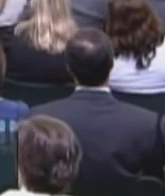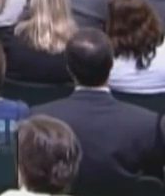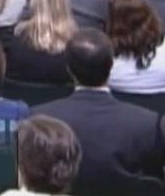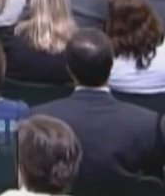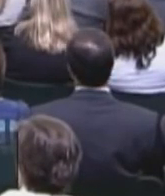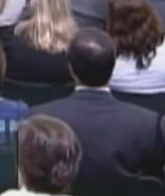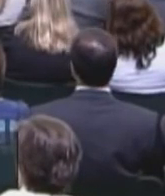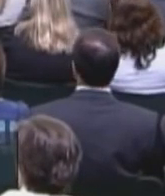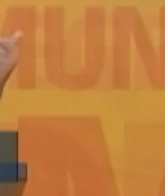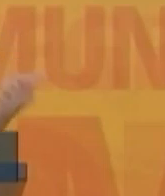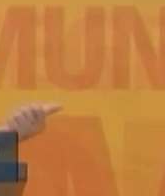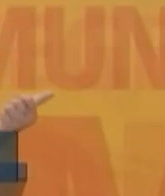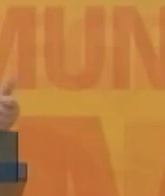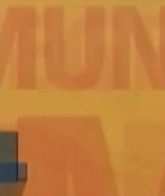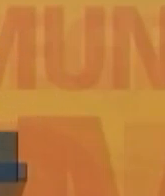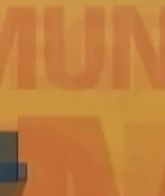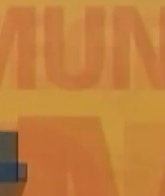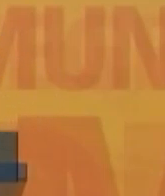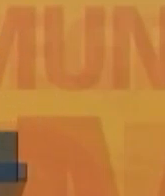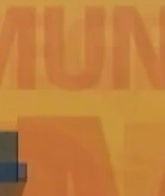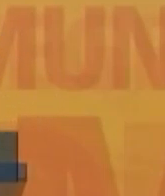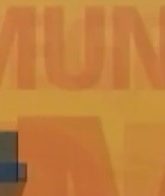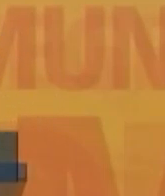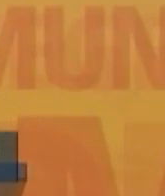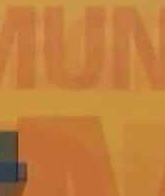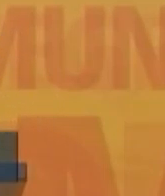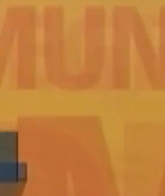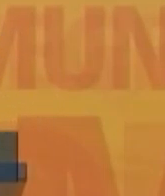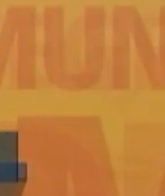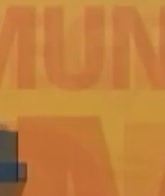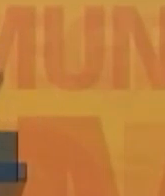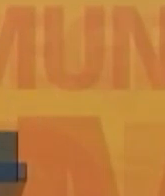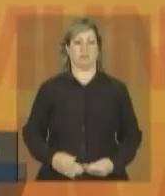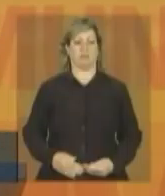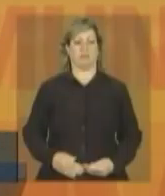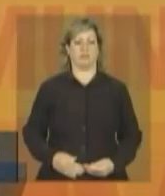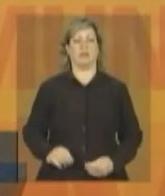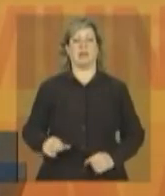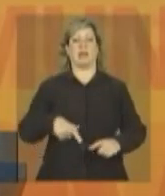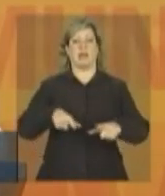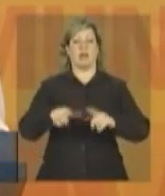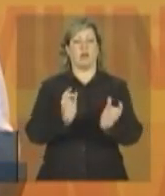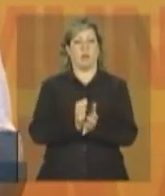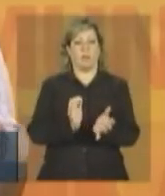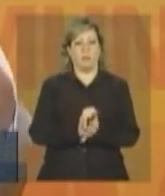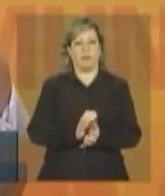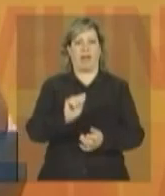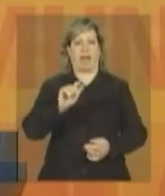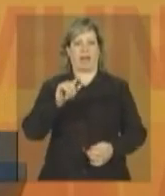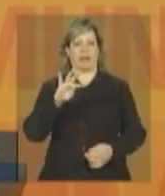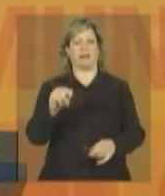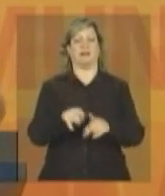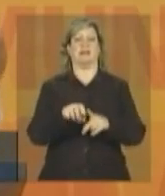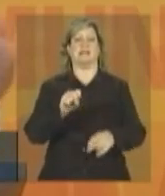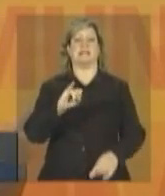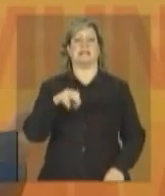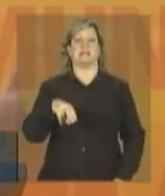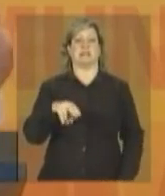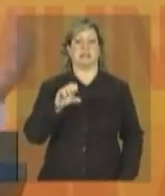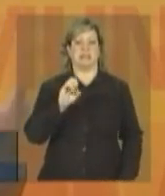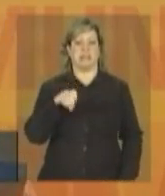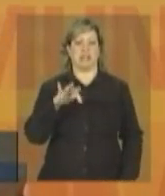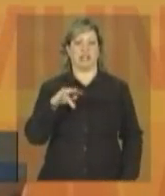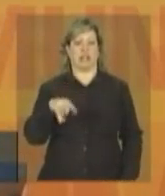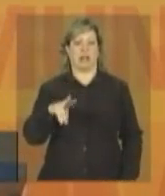plano estratégico de fronteiras com a Operação Ágata e a Operação Sentinela, vai ficar claro a efetividade